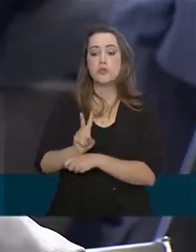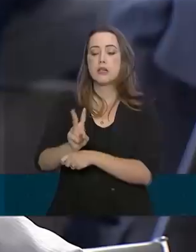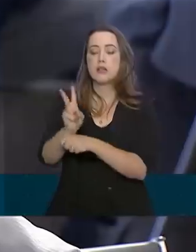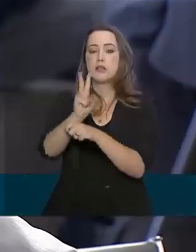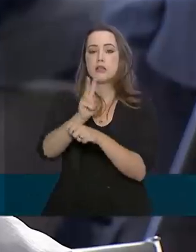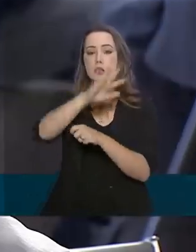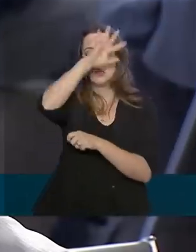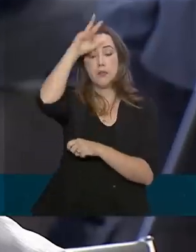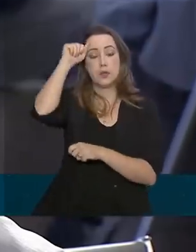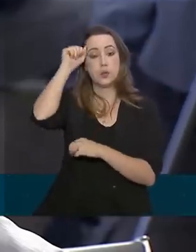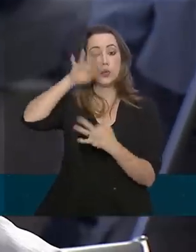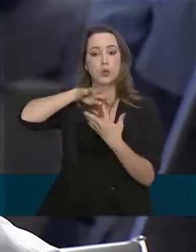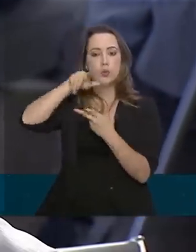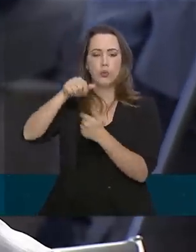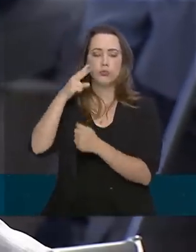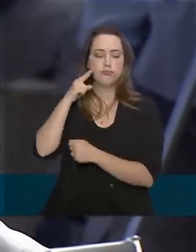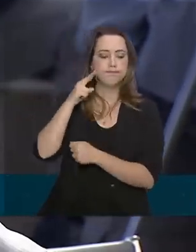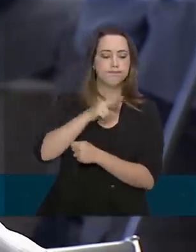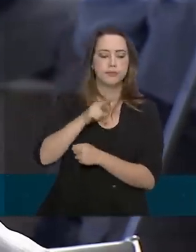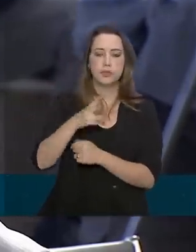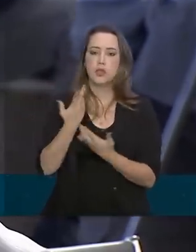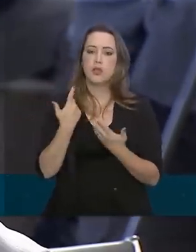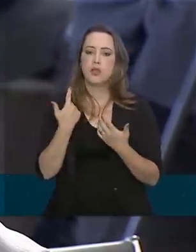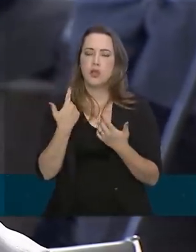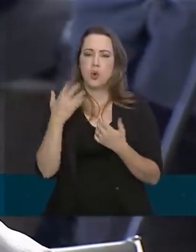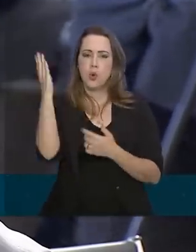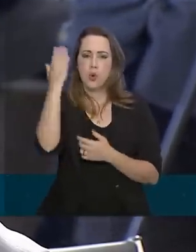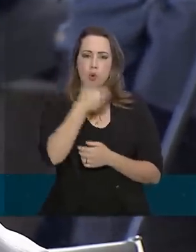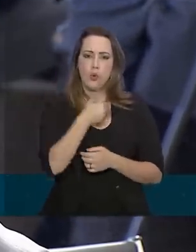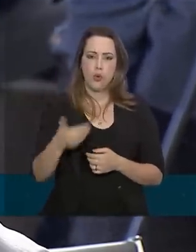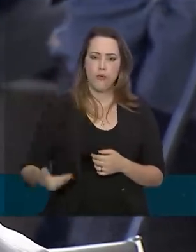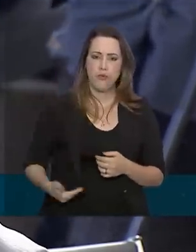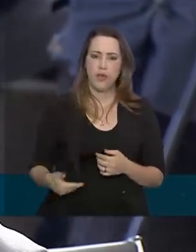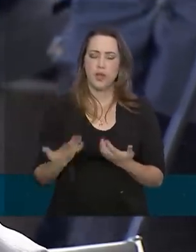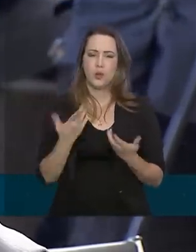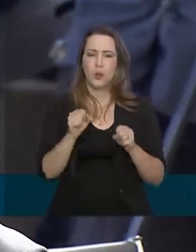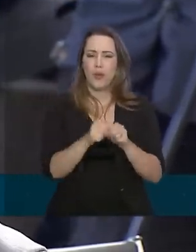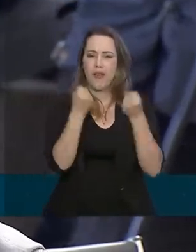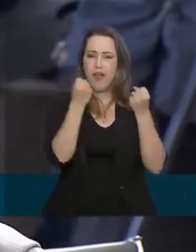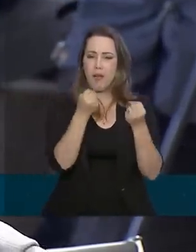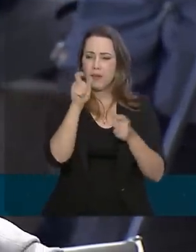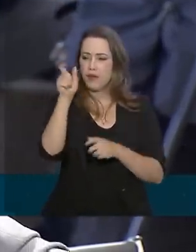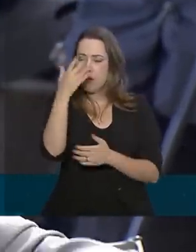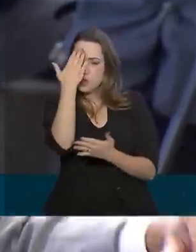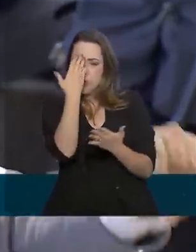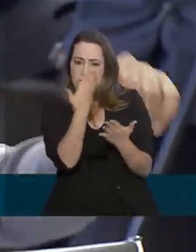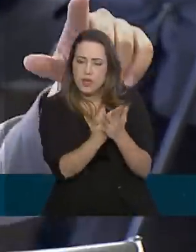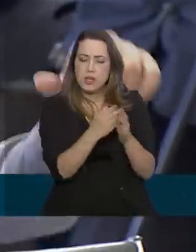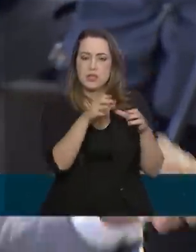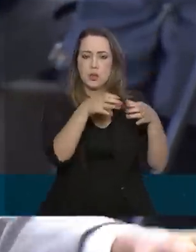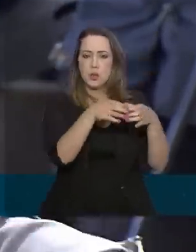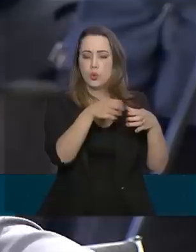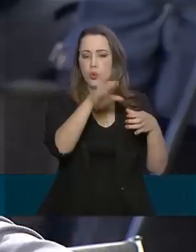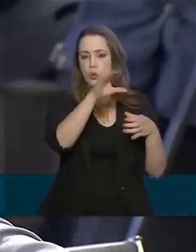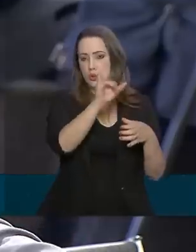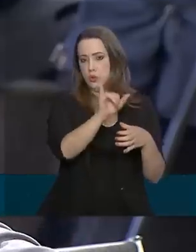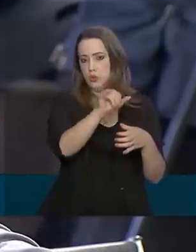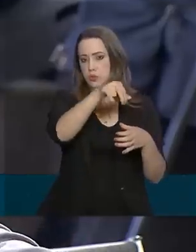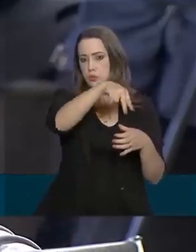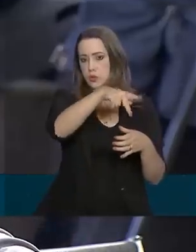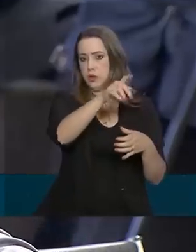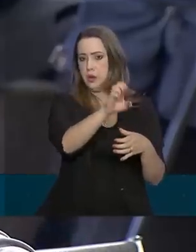dúvida é se o governo não teme é derrubar a credibilidade do inpe ao colocar em dúvida os dados do órgão e uma pergunta o senhor